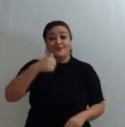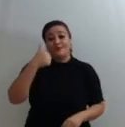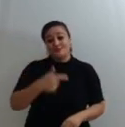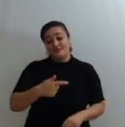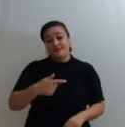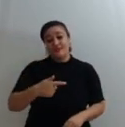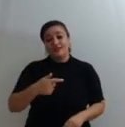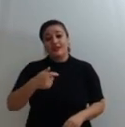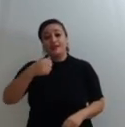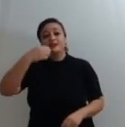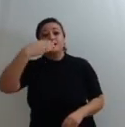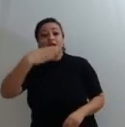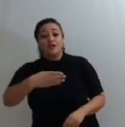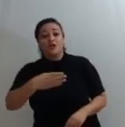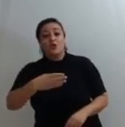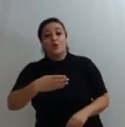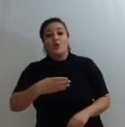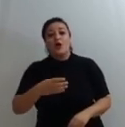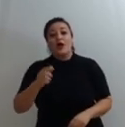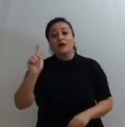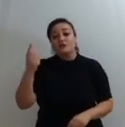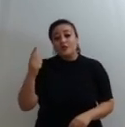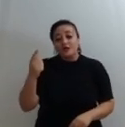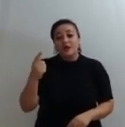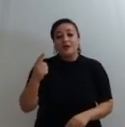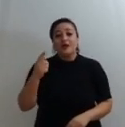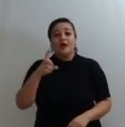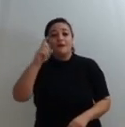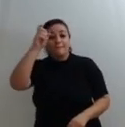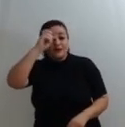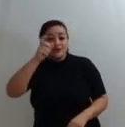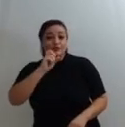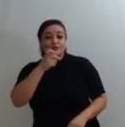decretada de ofício. Ou seja, a pessoa ficou presa até chegar aqui no STJ